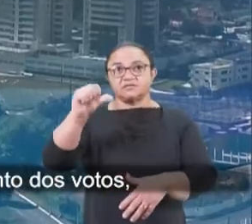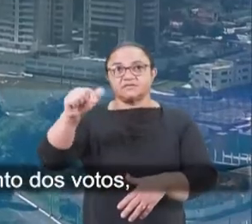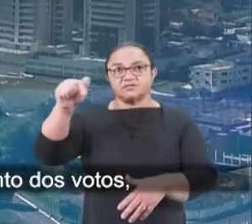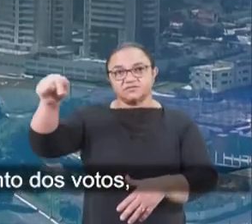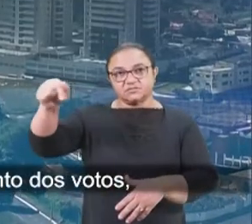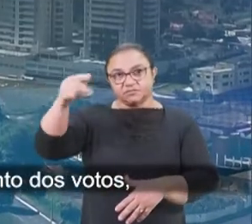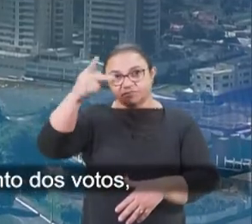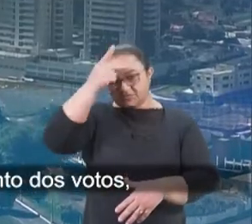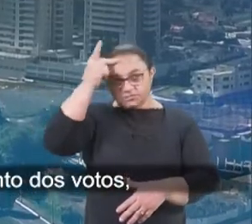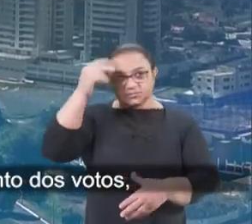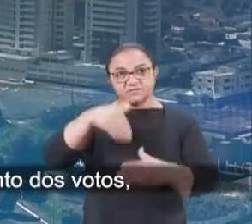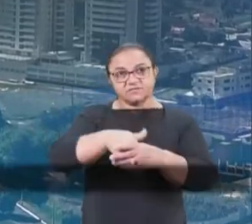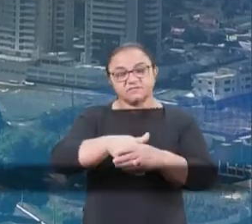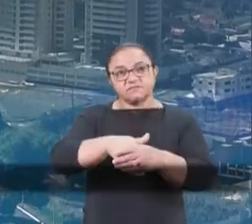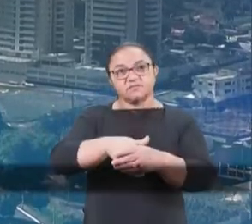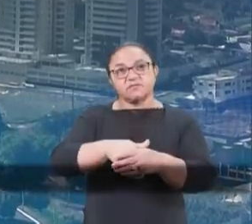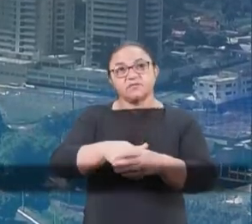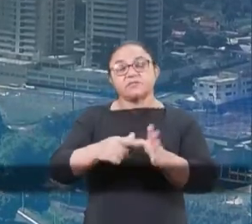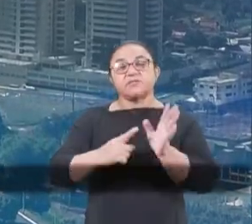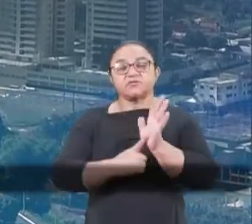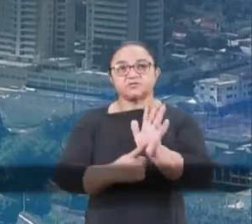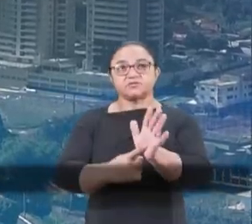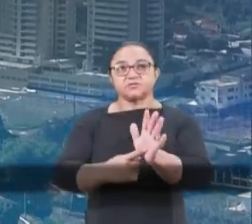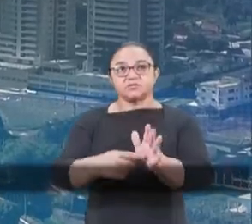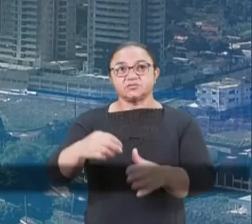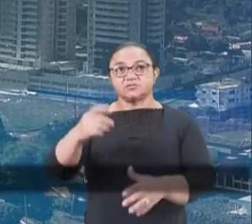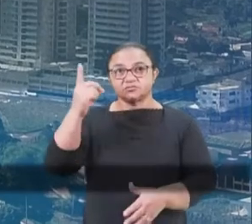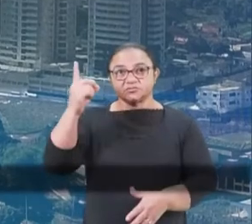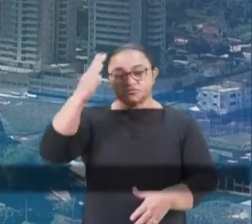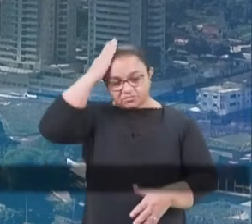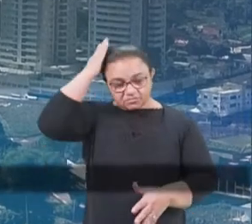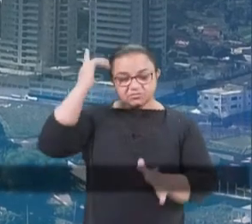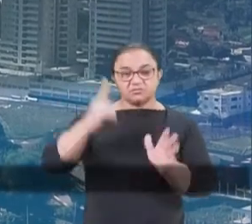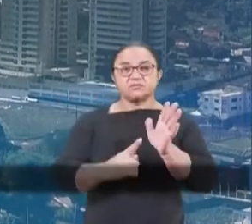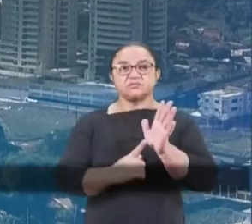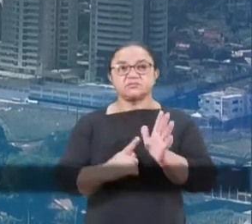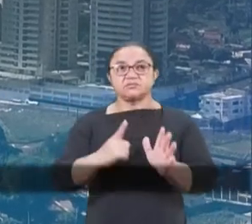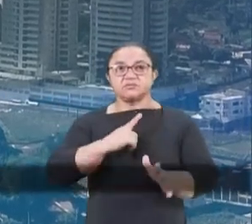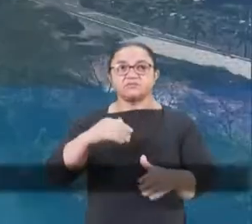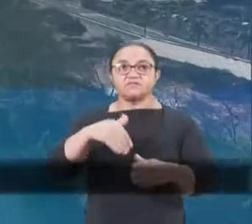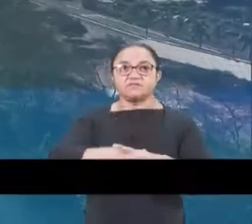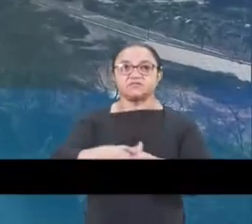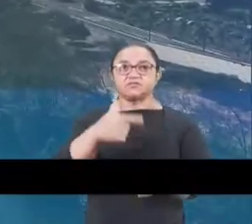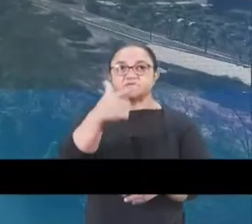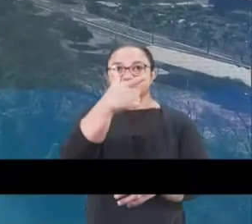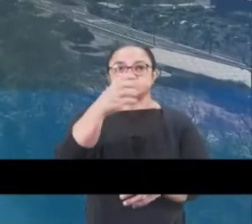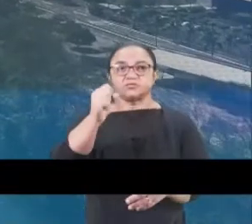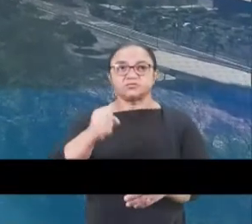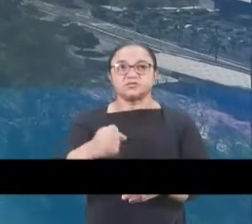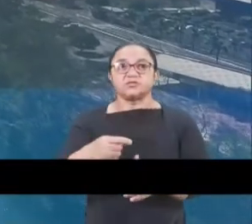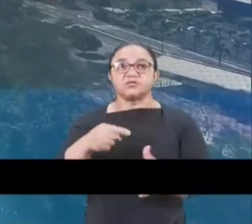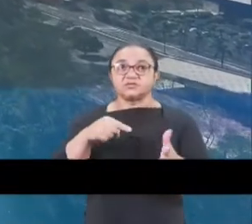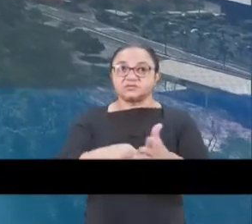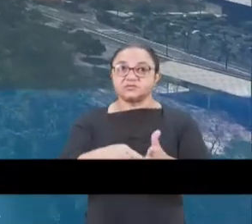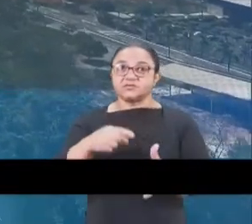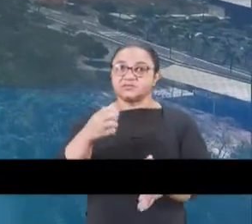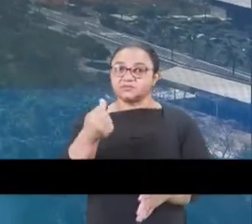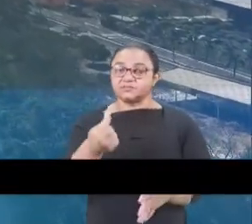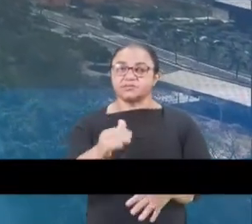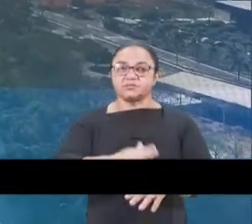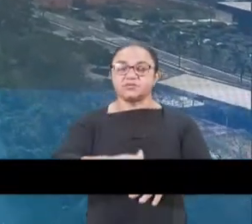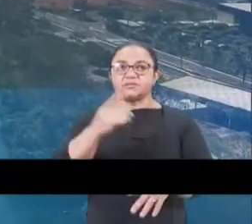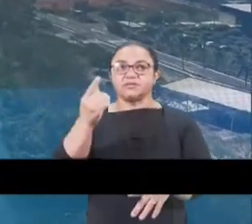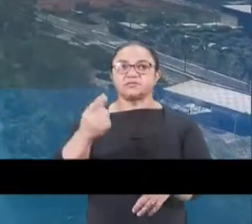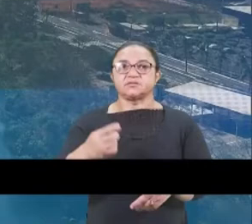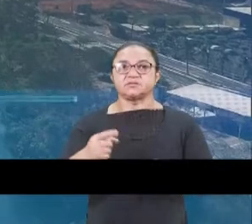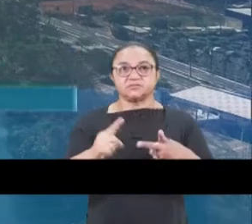tem 28% dos votos, 6 pontos percentuais a mais que o segundo colocado. A margem de erro é de